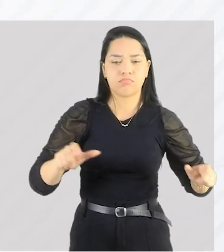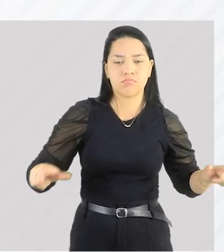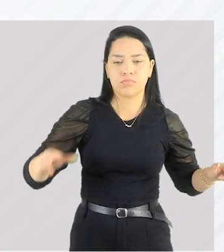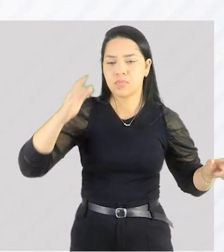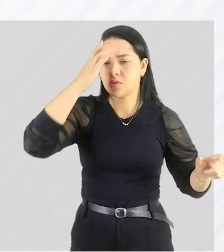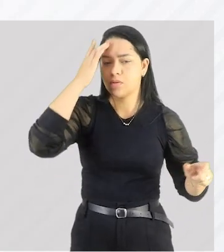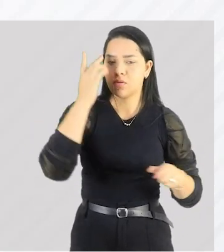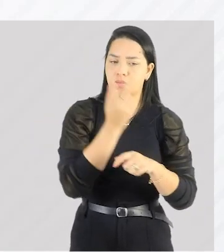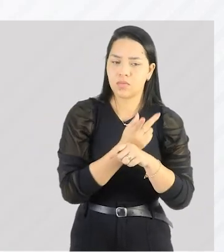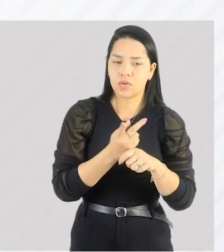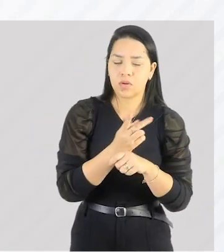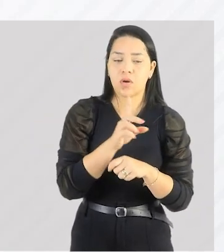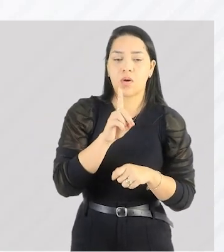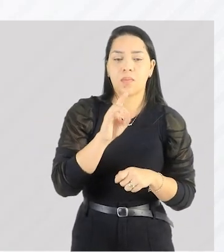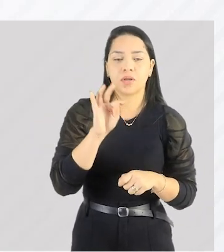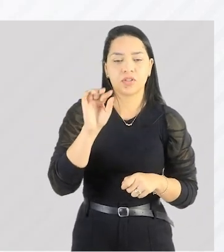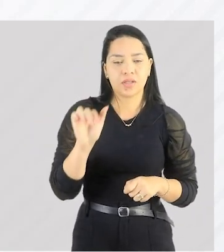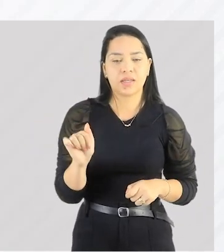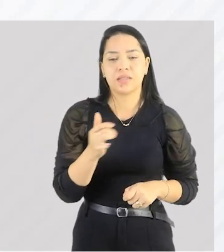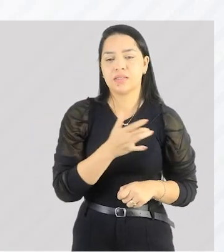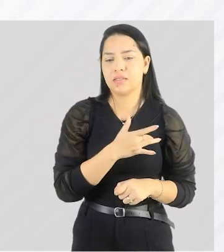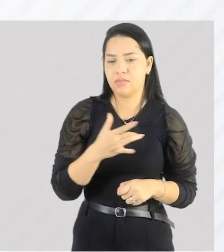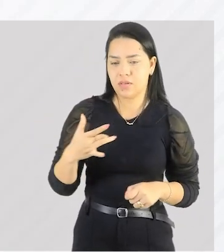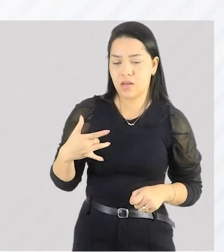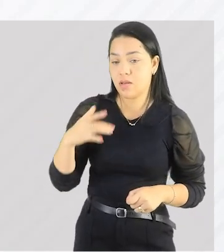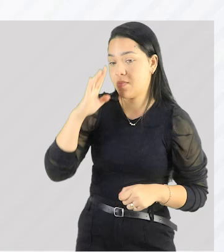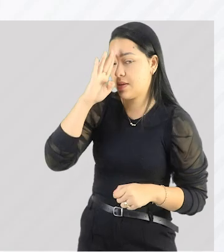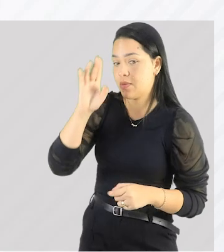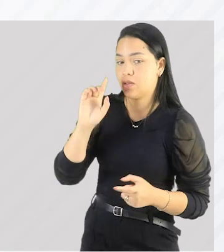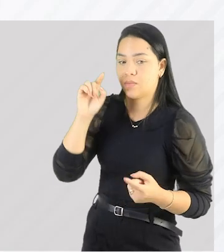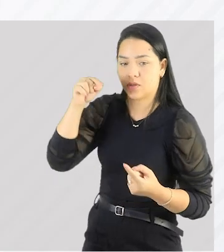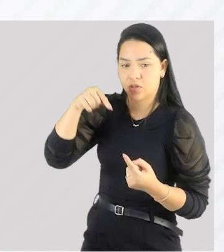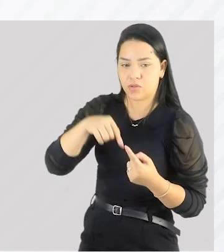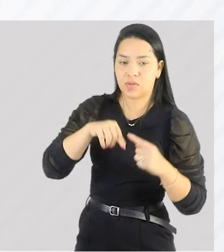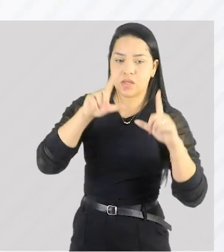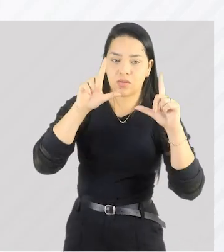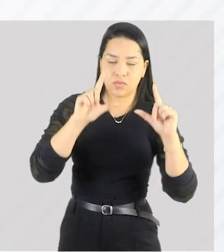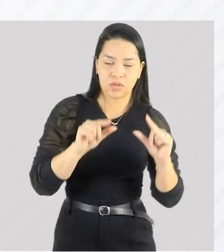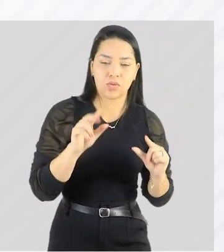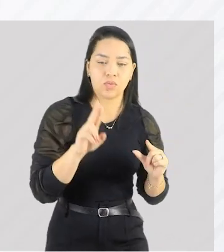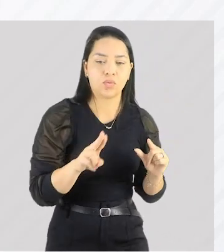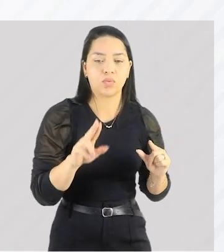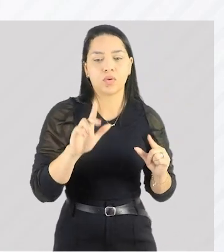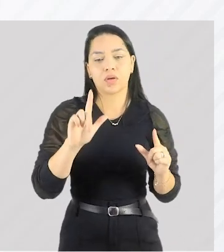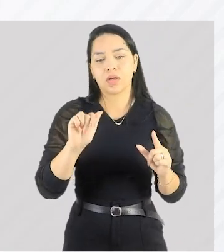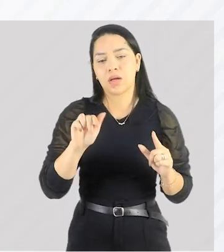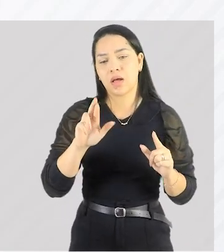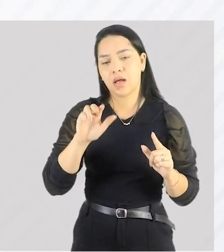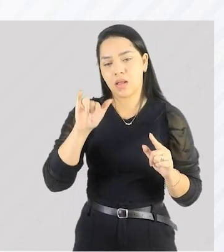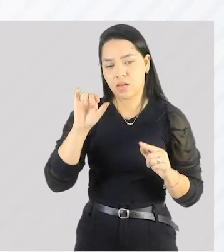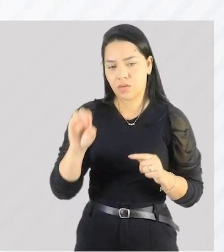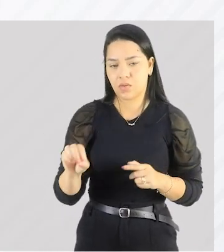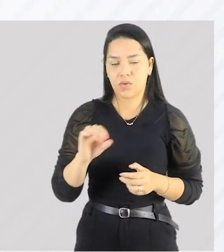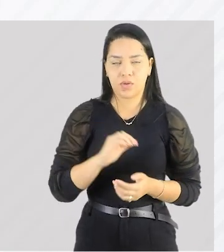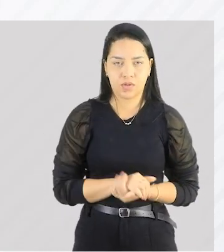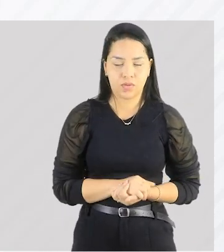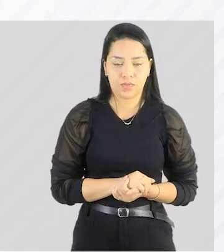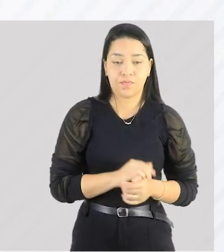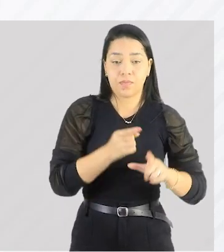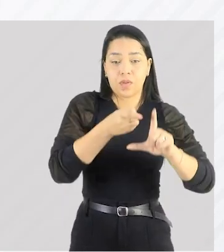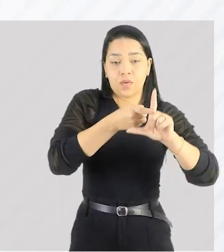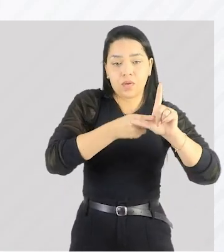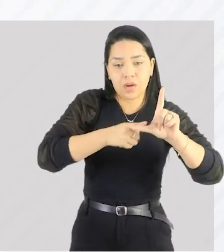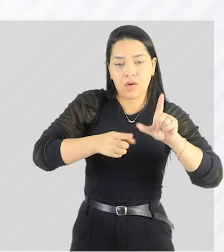Atualmente, muitas pessoas procuram realizar uma dieta mais saudável. Um dos principais objetivos é a redução